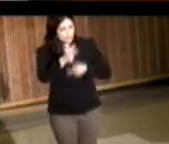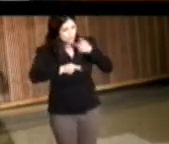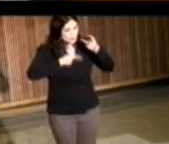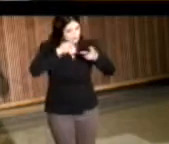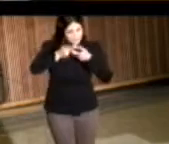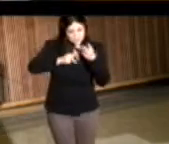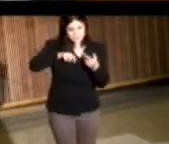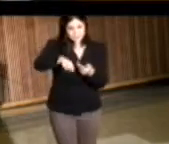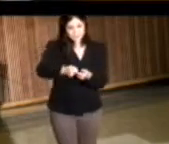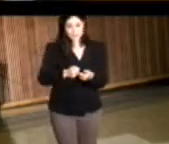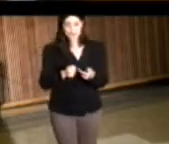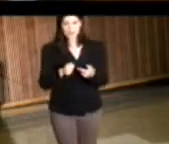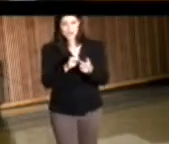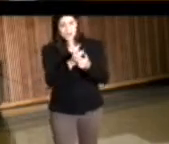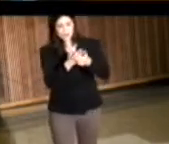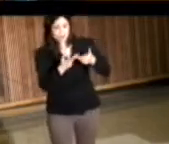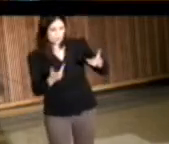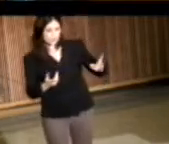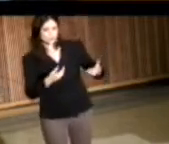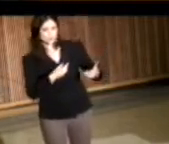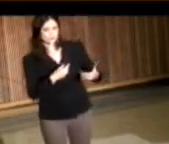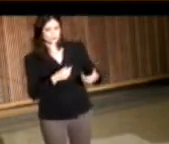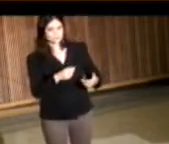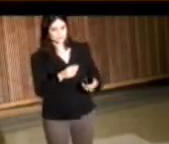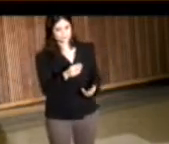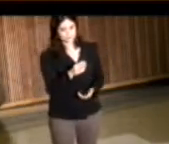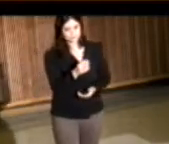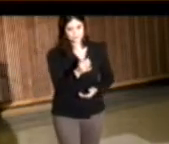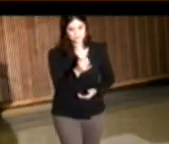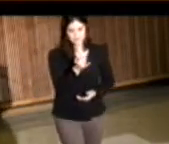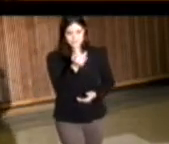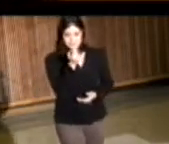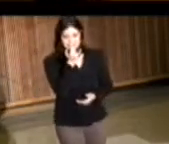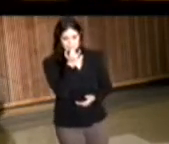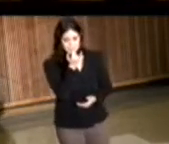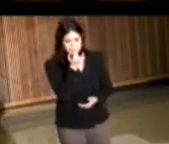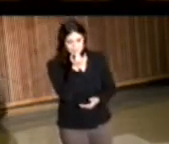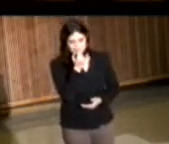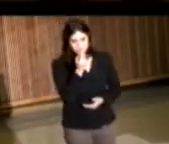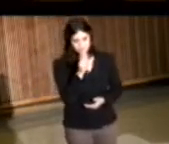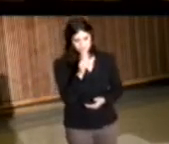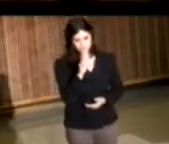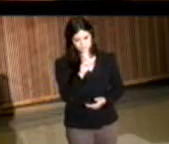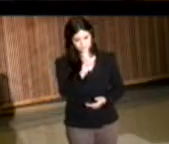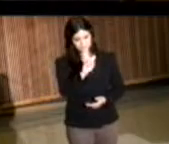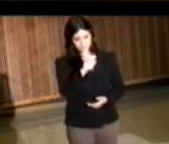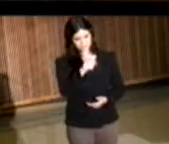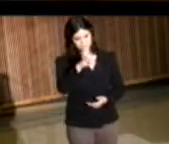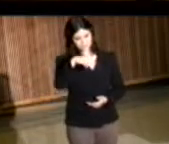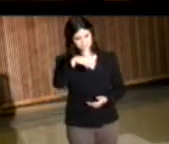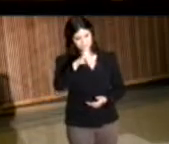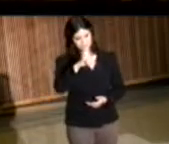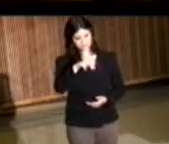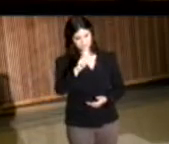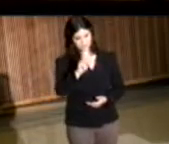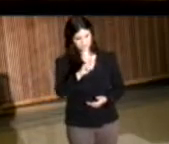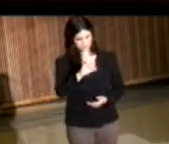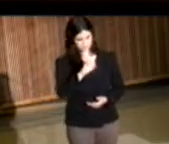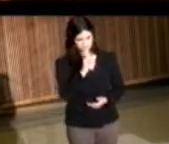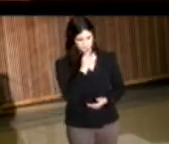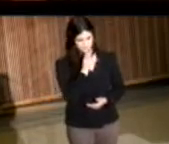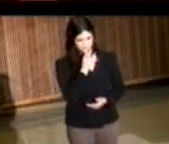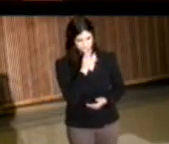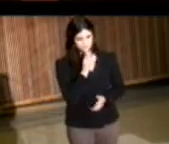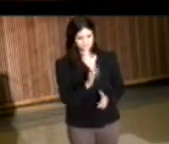E ele disse uma coisa tão tremenda, ele disse assim: olha, se o meu filho precisa de um tênis,